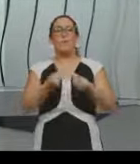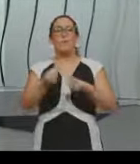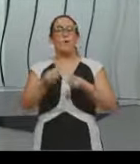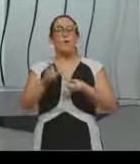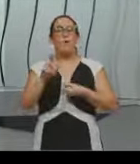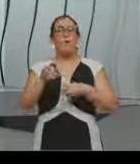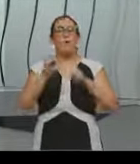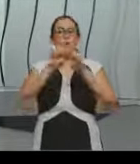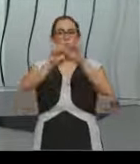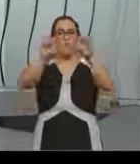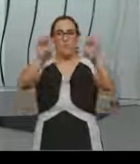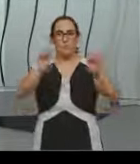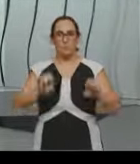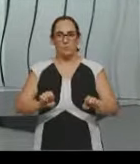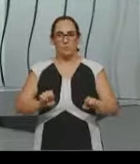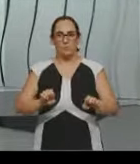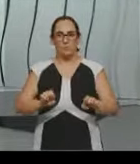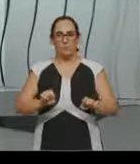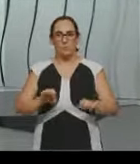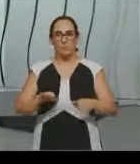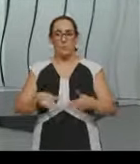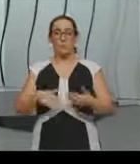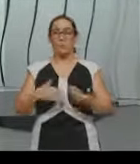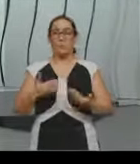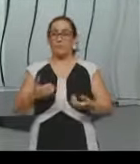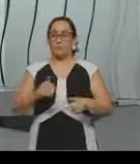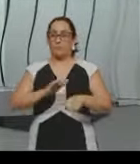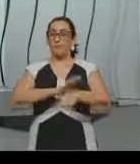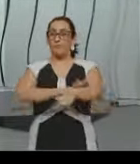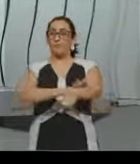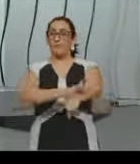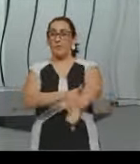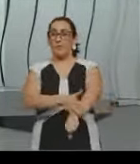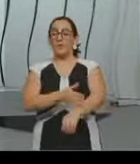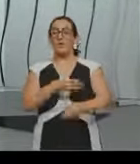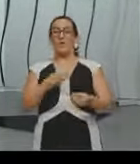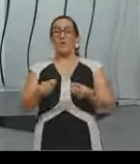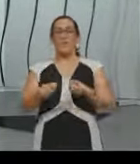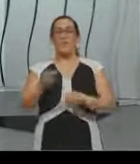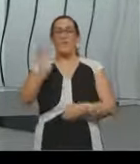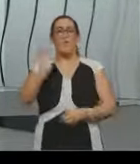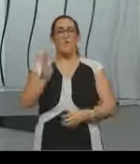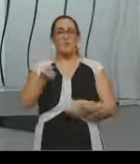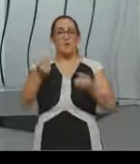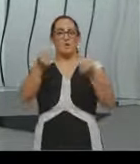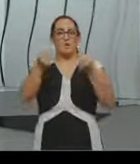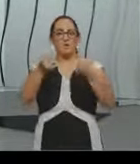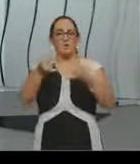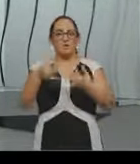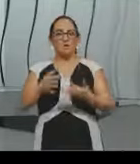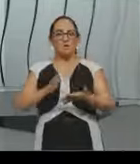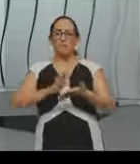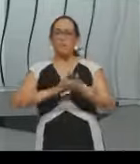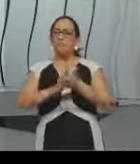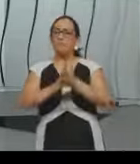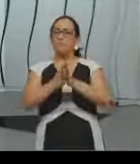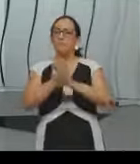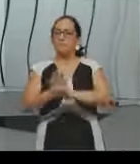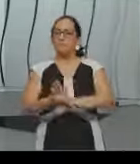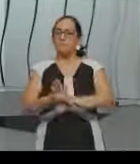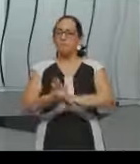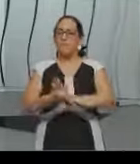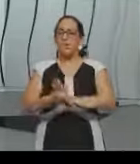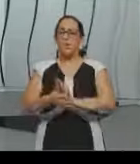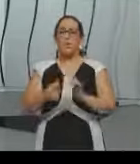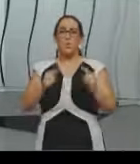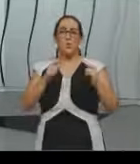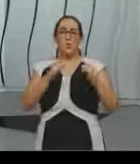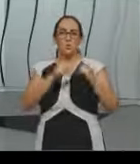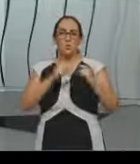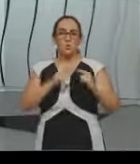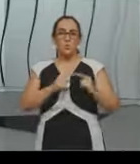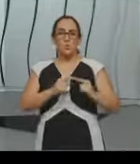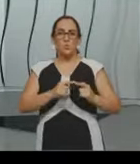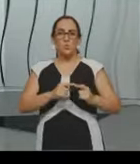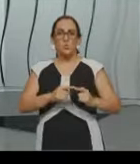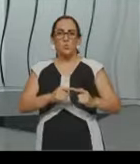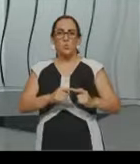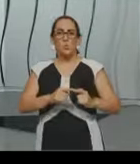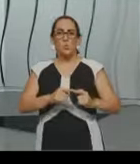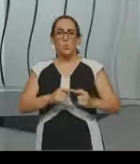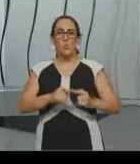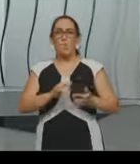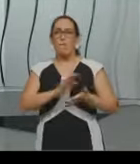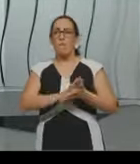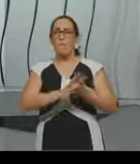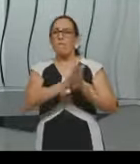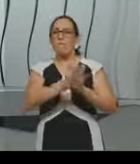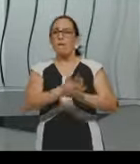Então, o racismo, como nós dissemos aí mais cedo, né, é uma discriminação um tipo de preconceito que às vezes é direto ou indireto,